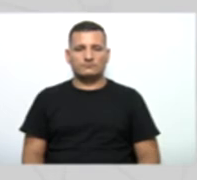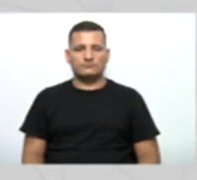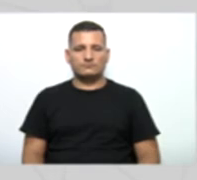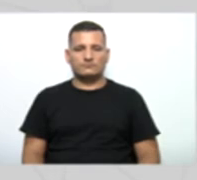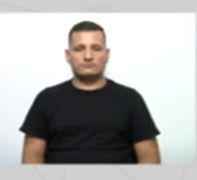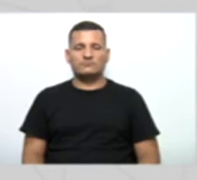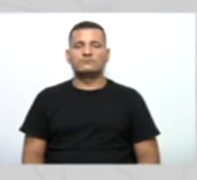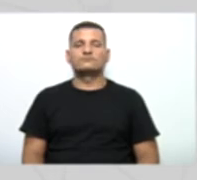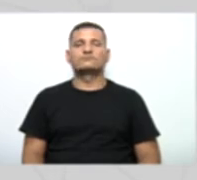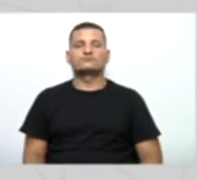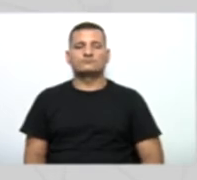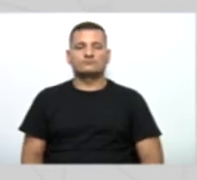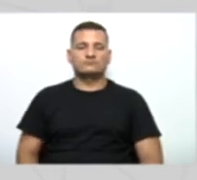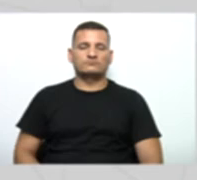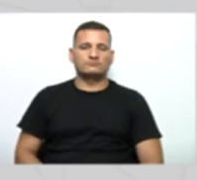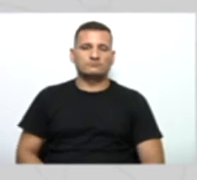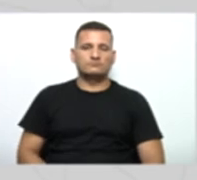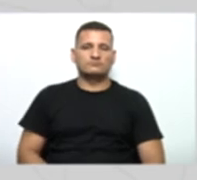Alan